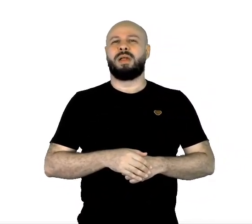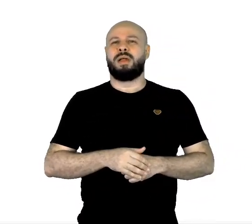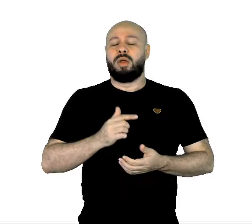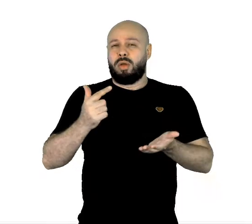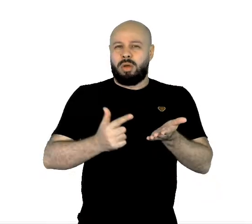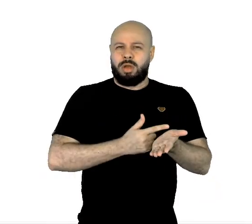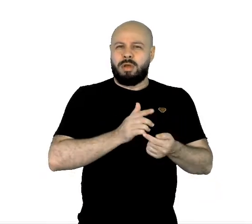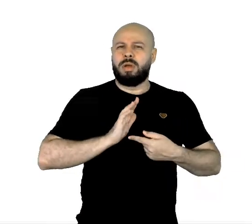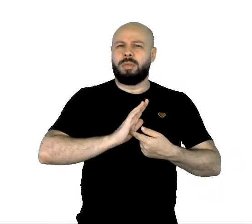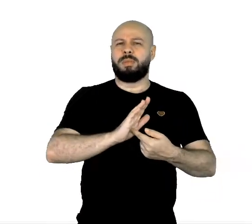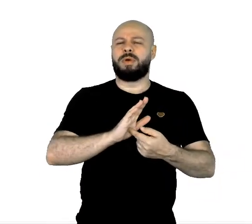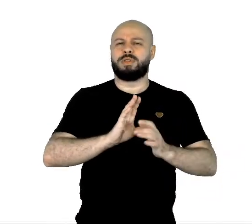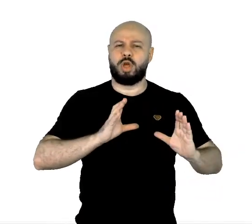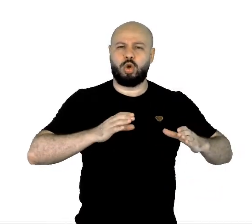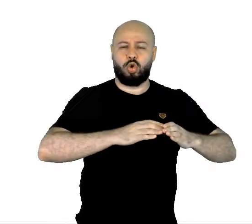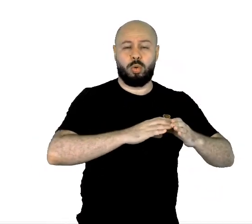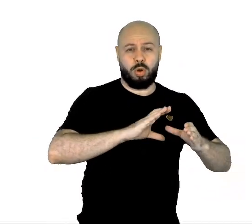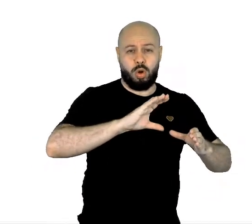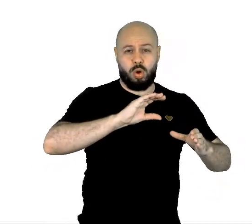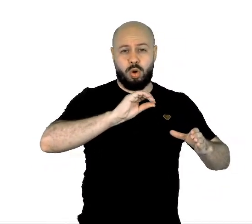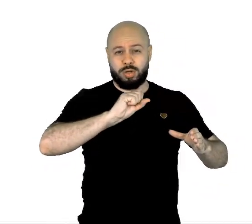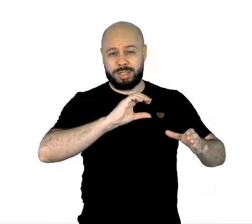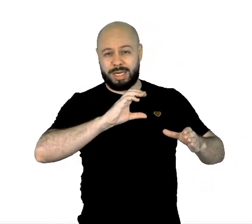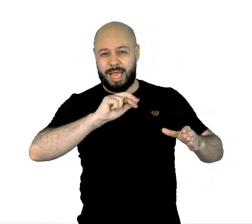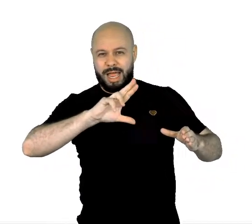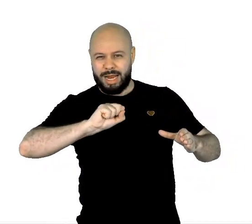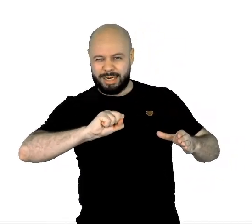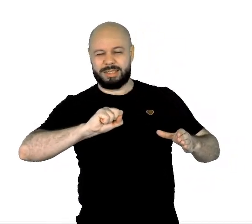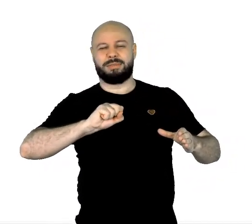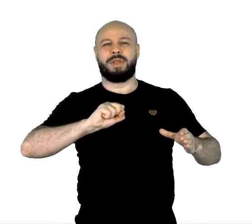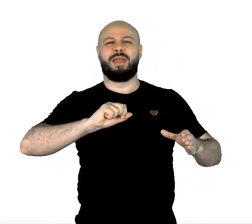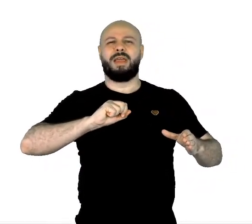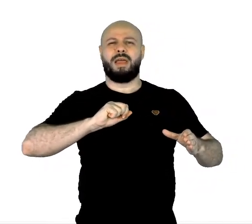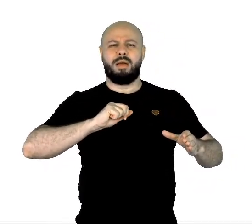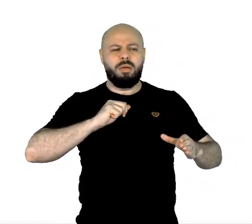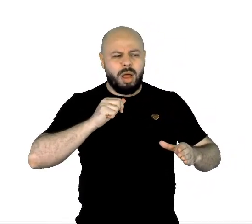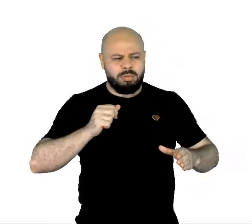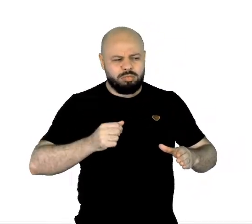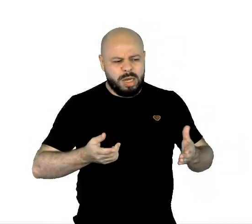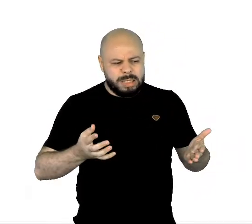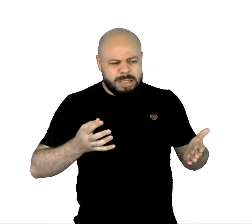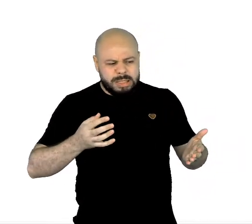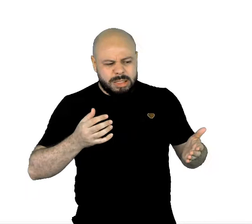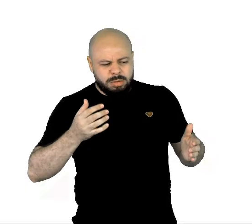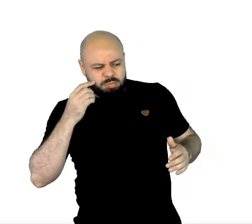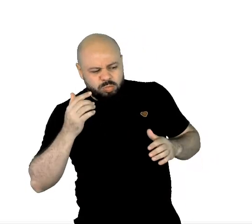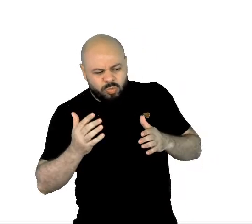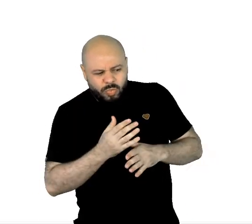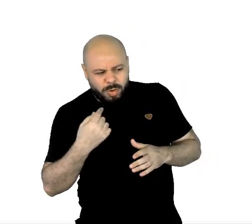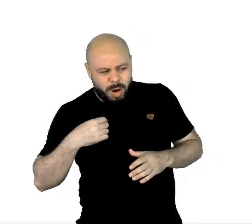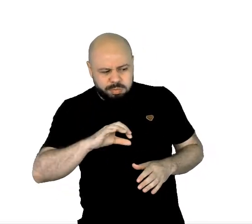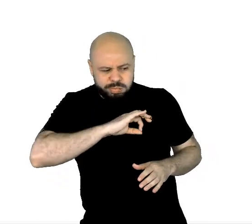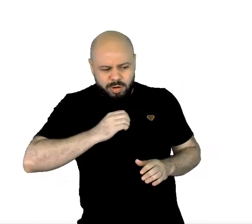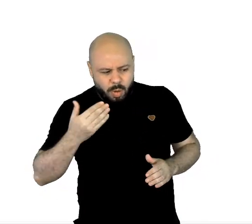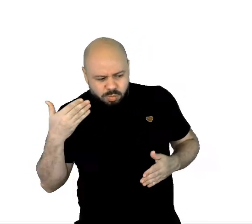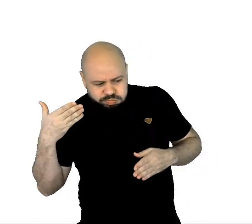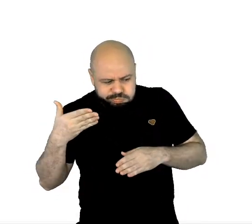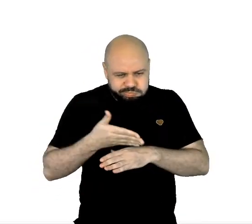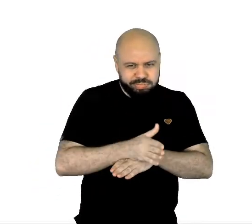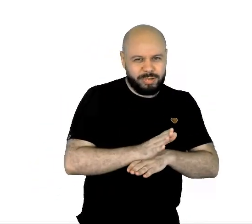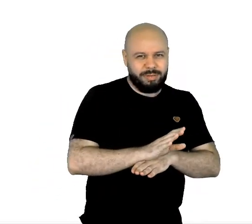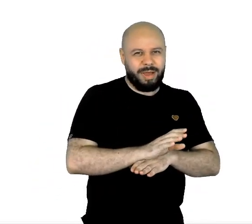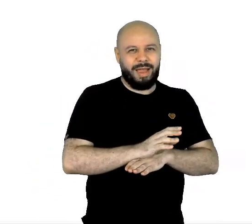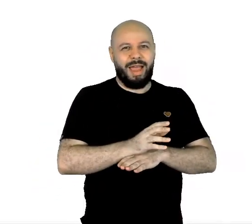a história do grupo Os Caras, os quais se envolvem completamente em um mistério policial e com o decorrer da história deixam